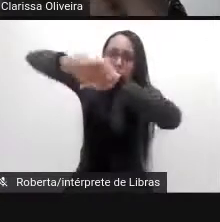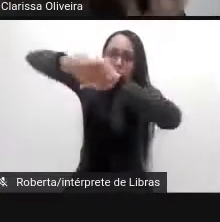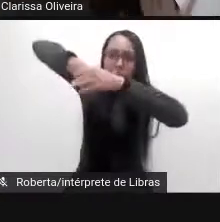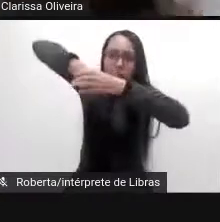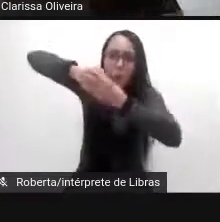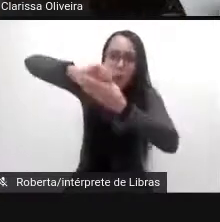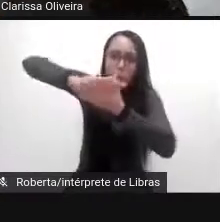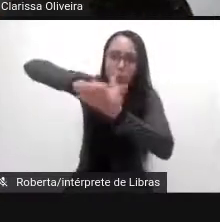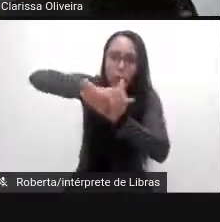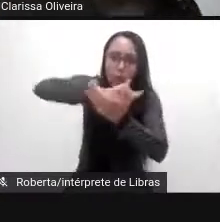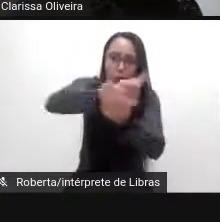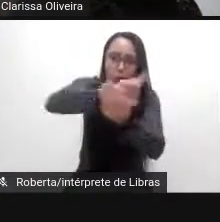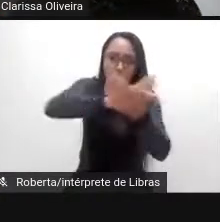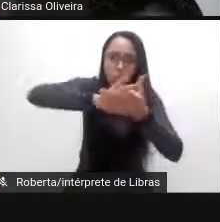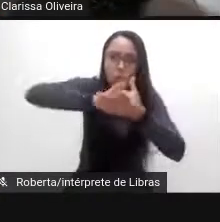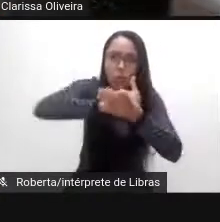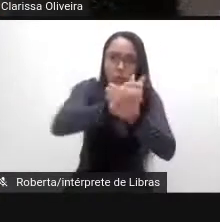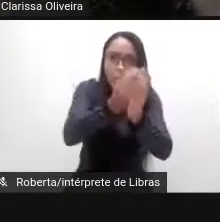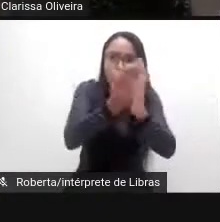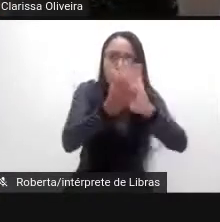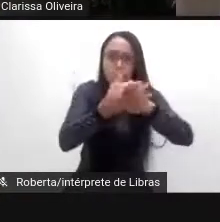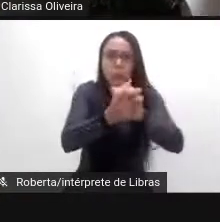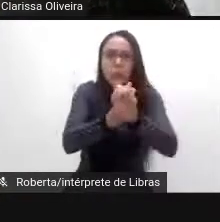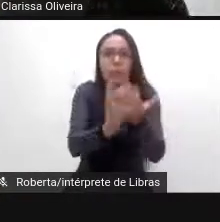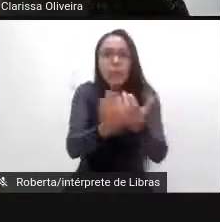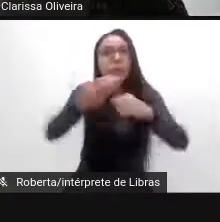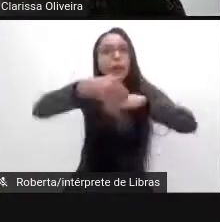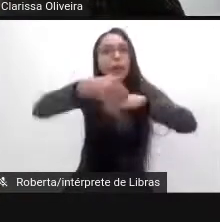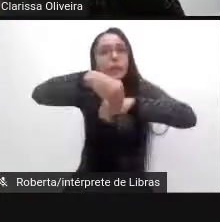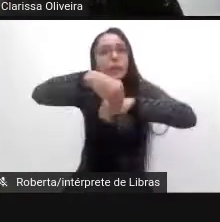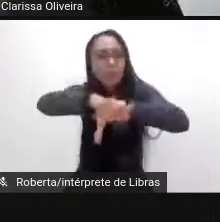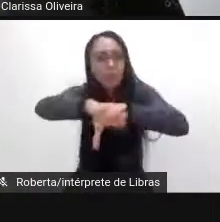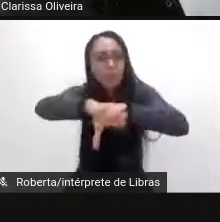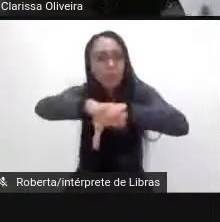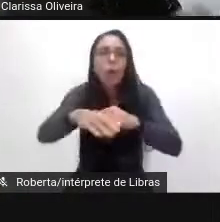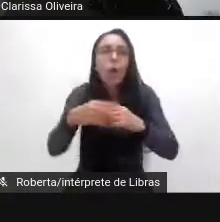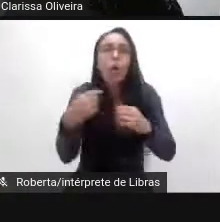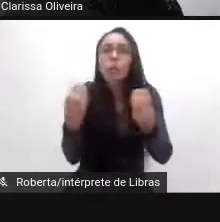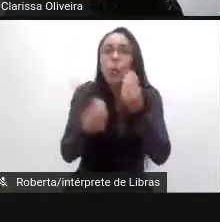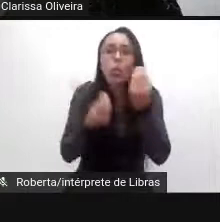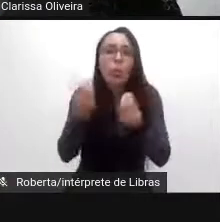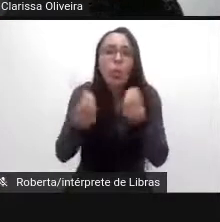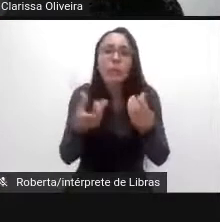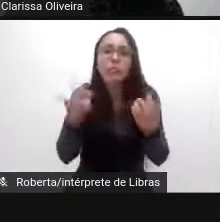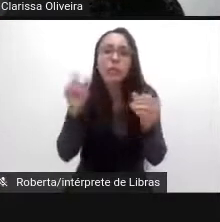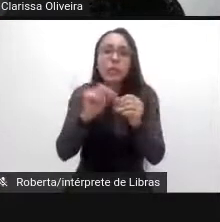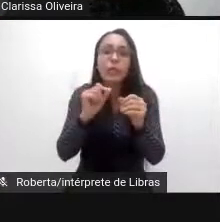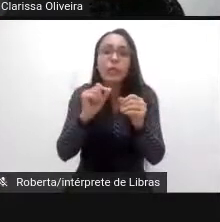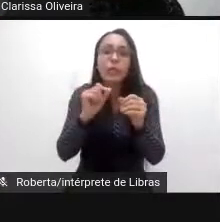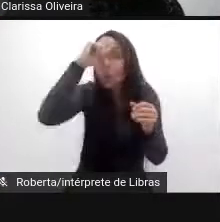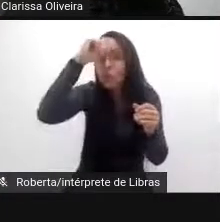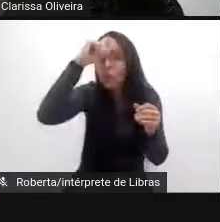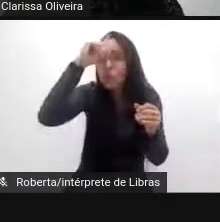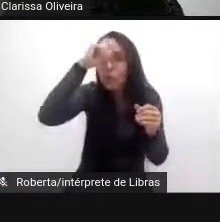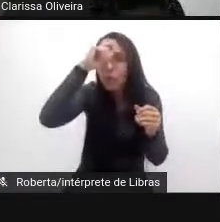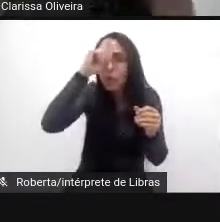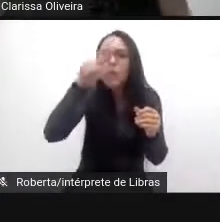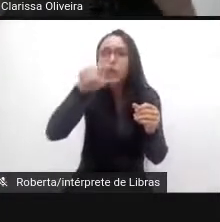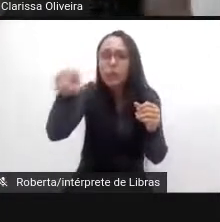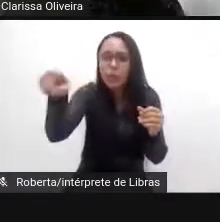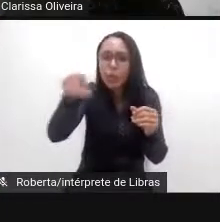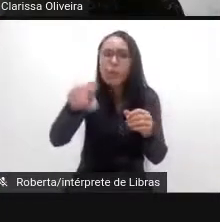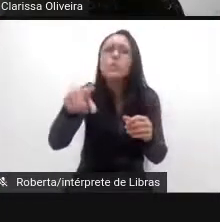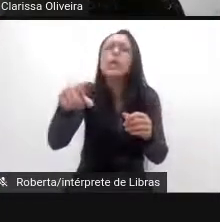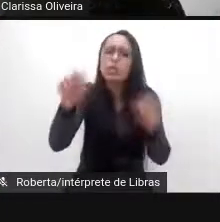outro. Mas vamos lá para a dica de como a gente faz no hospital, e que vocês podem fazer em casa também, que vai